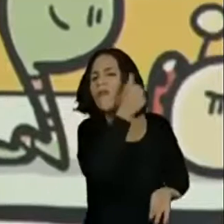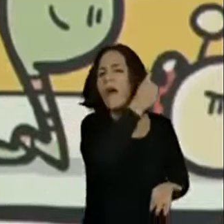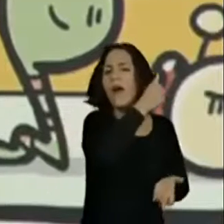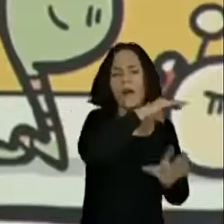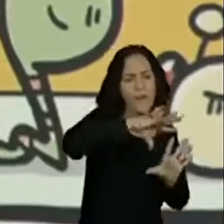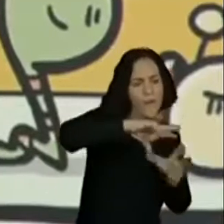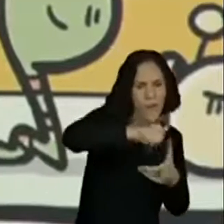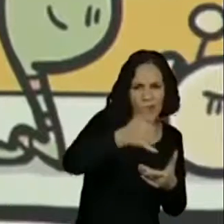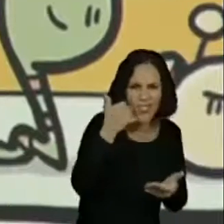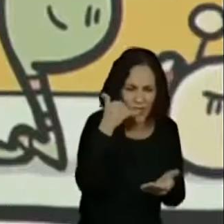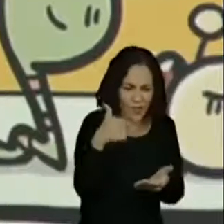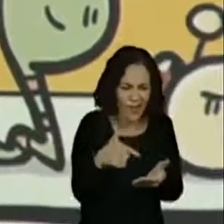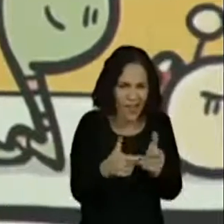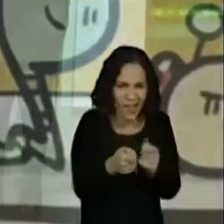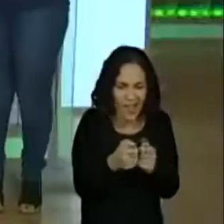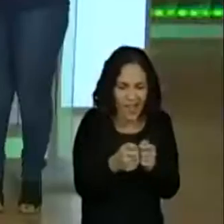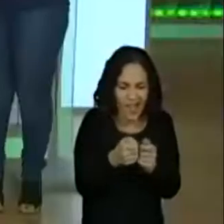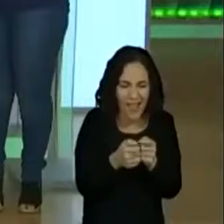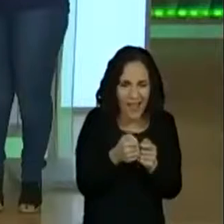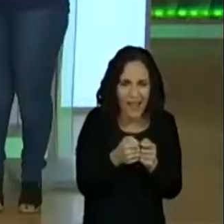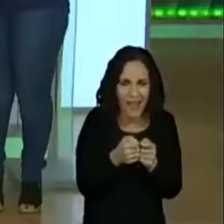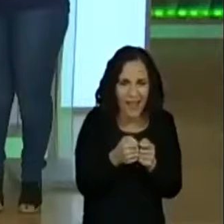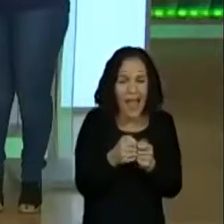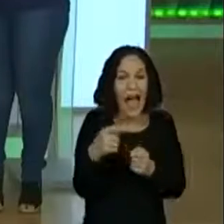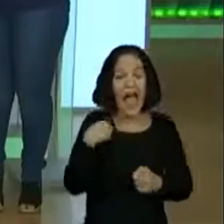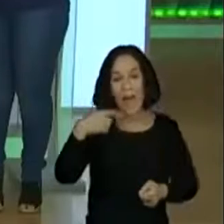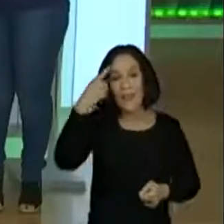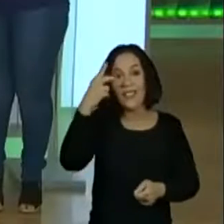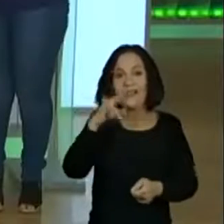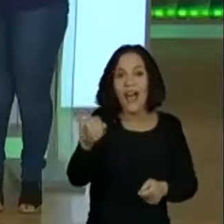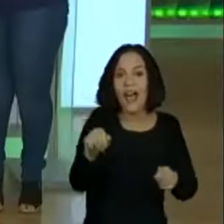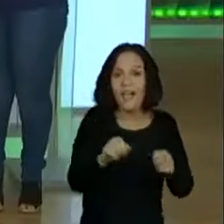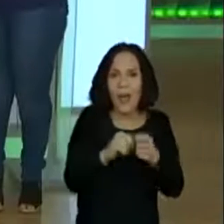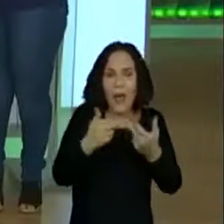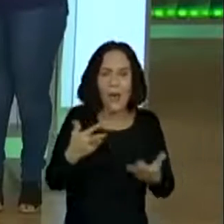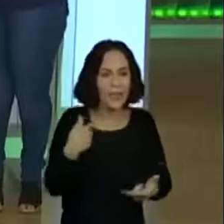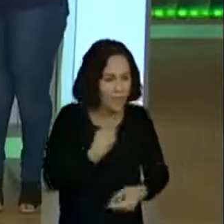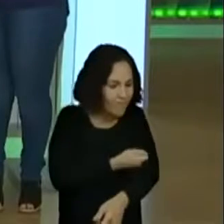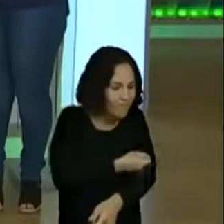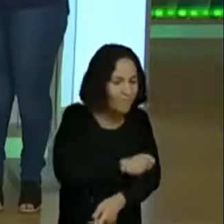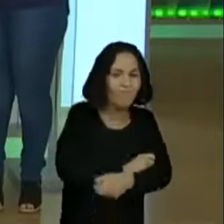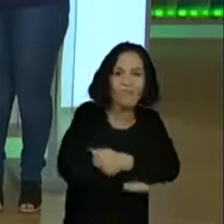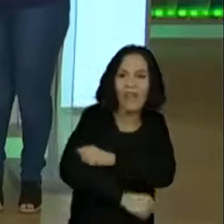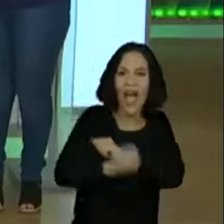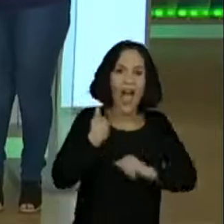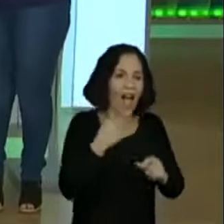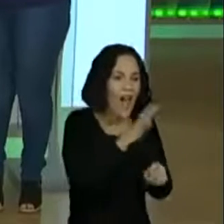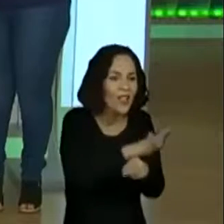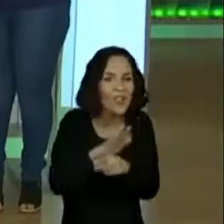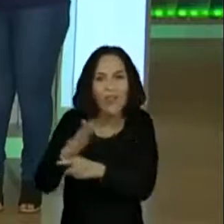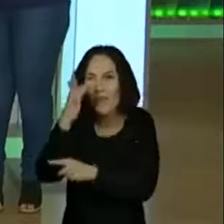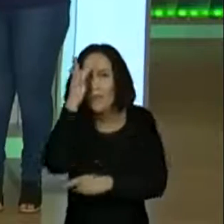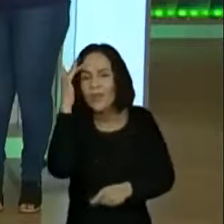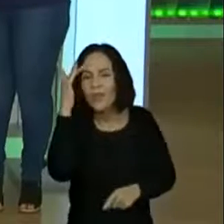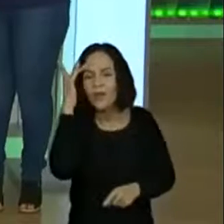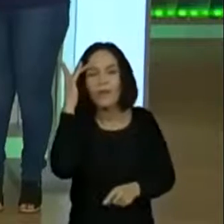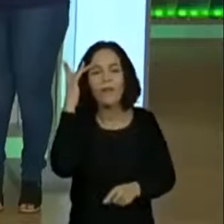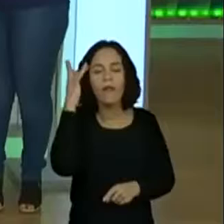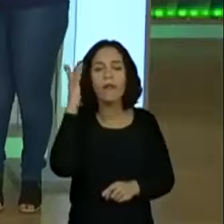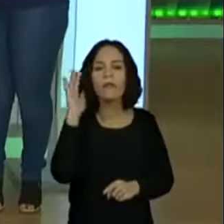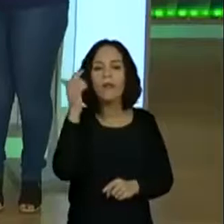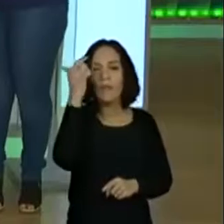E aí, quando a gente imagina que ela vai realmente se engajar ali... Salvar o mundo, ela vai salvar o mundo